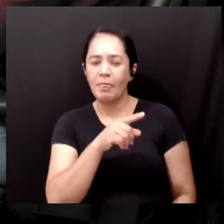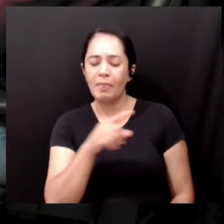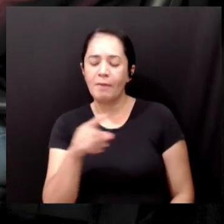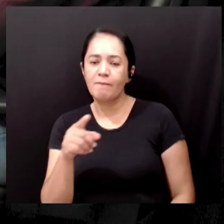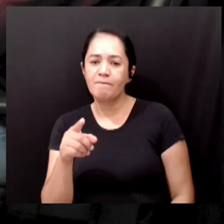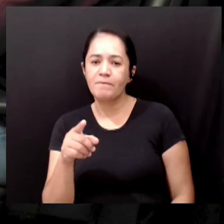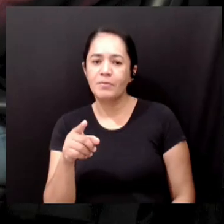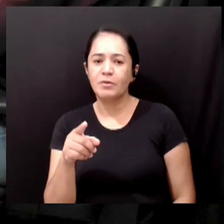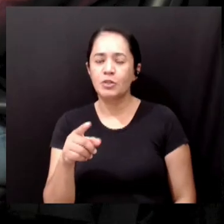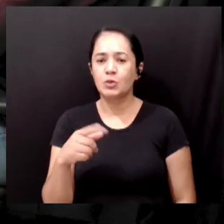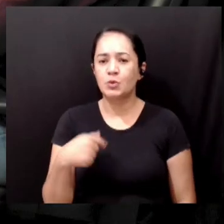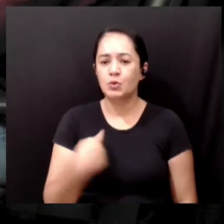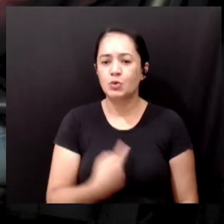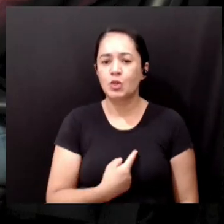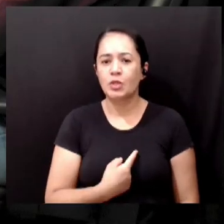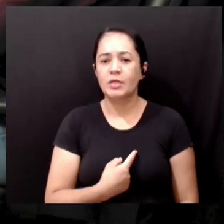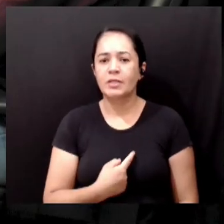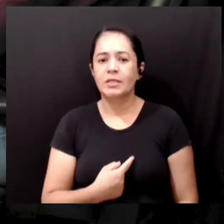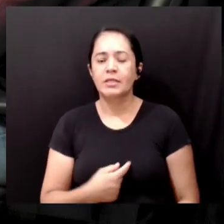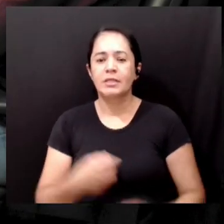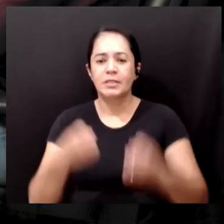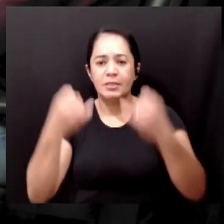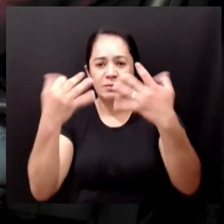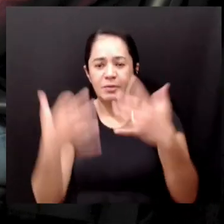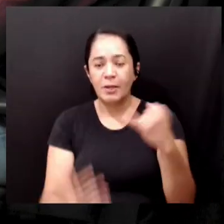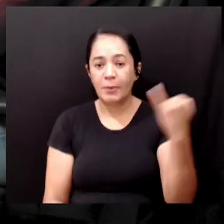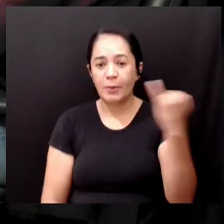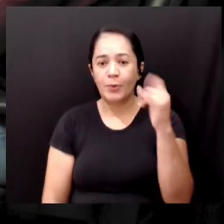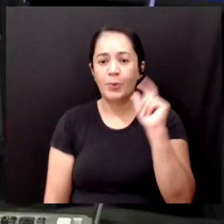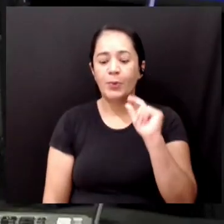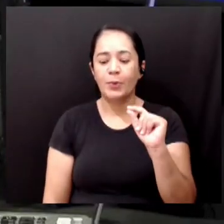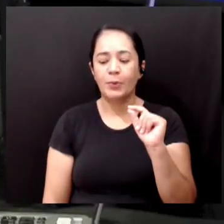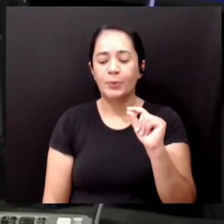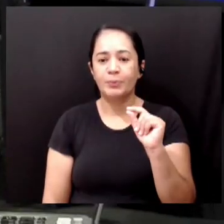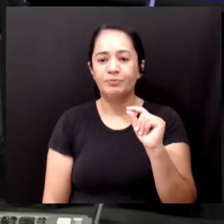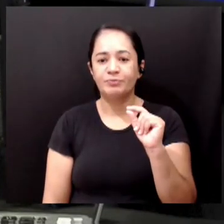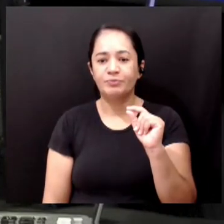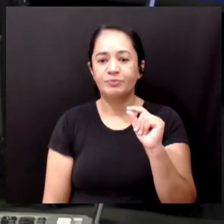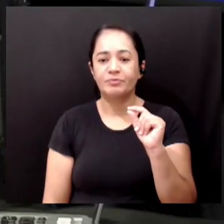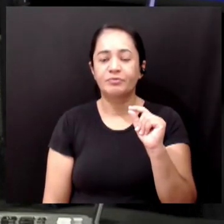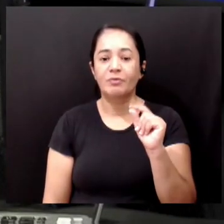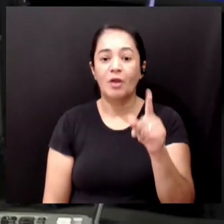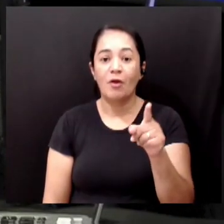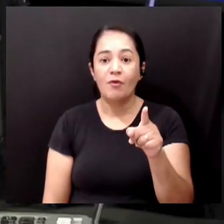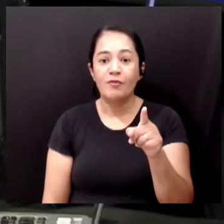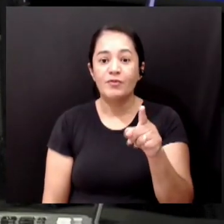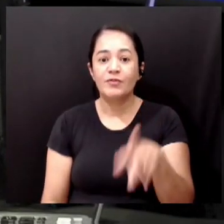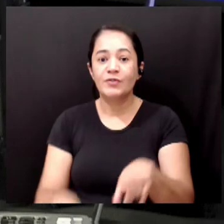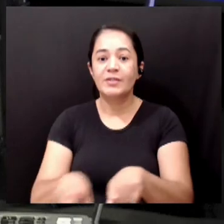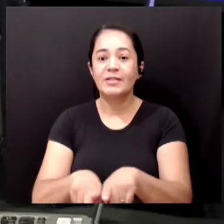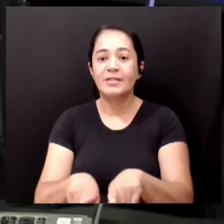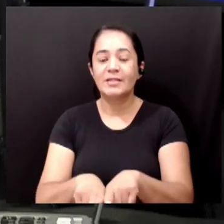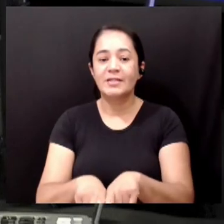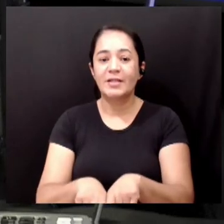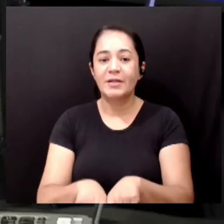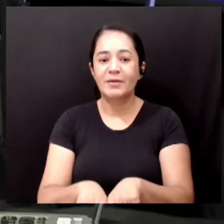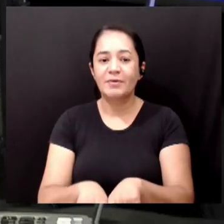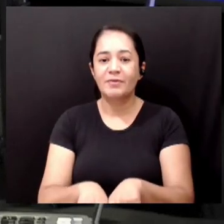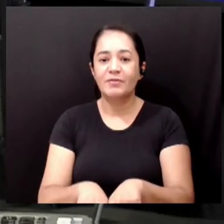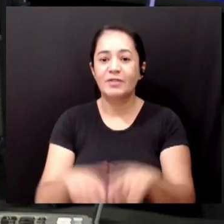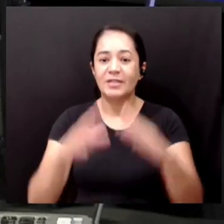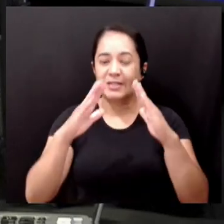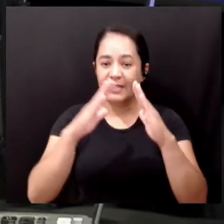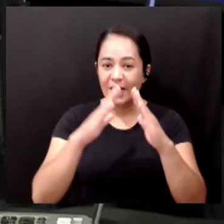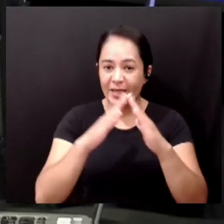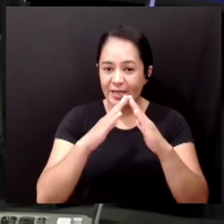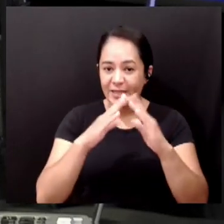é importante salientar que você também tem a questão de que você é da Igreja Assembleia de Deus, não é Sim. isso?